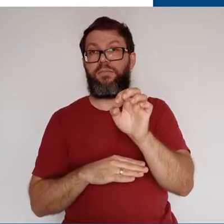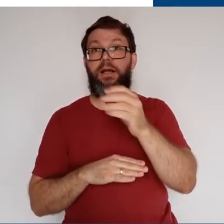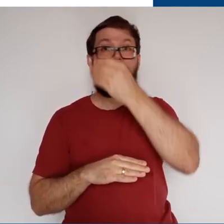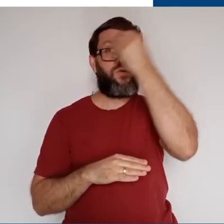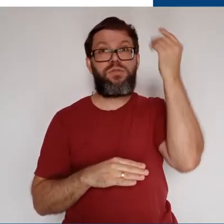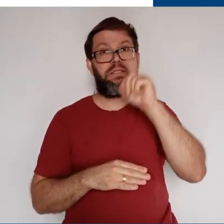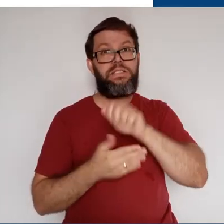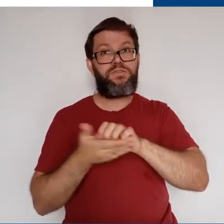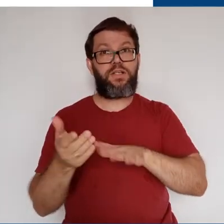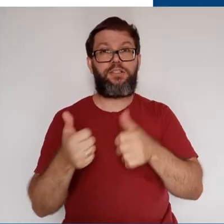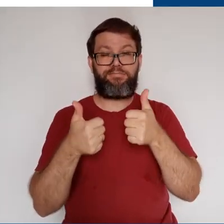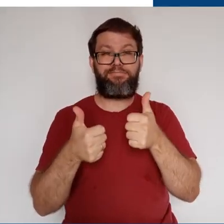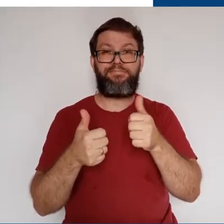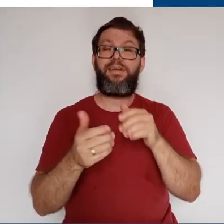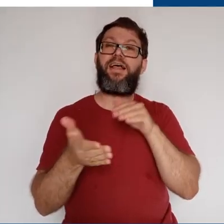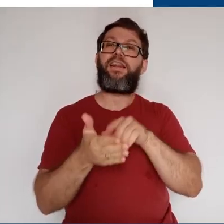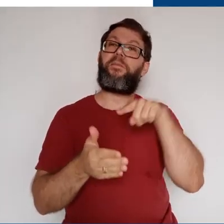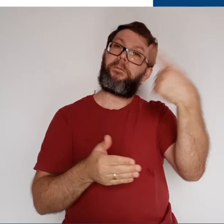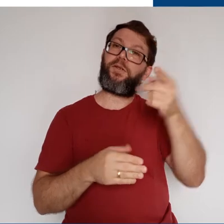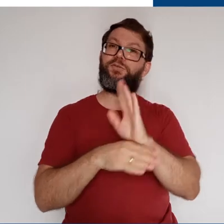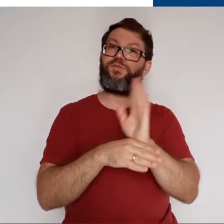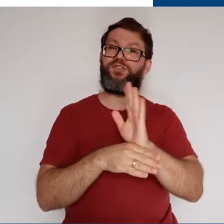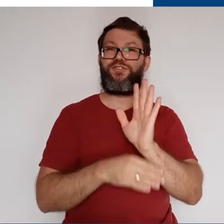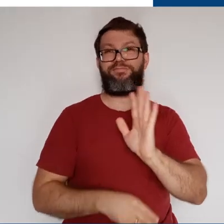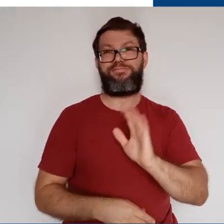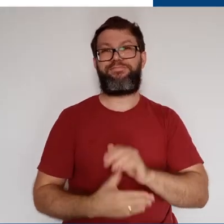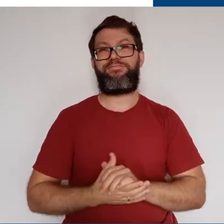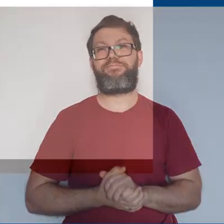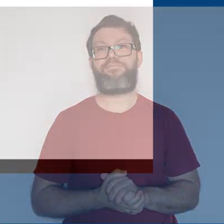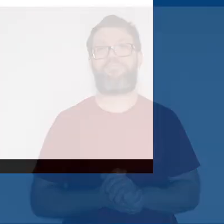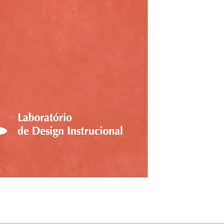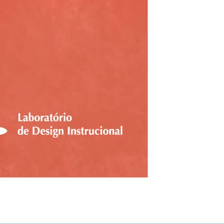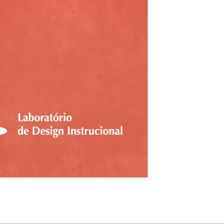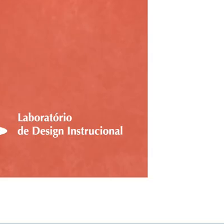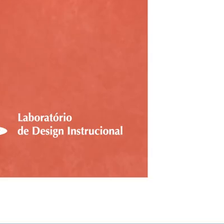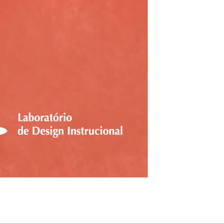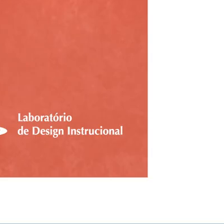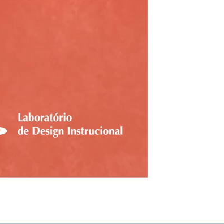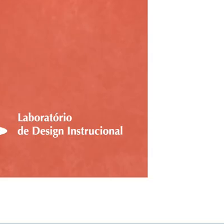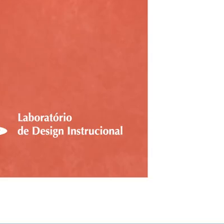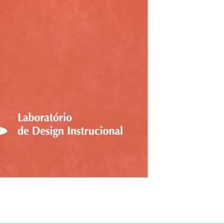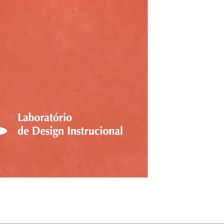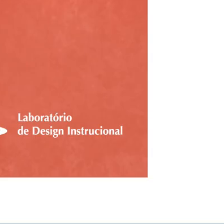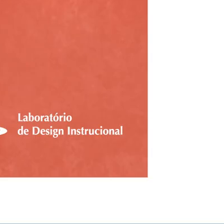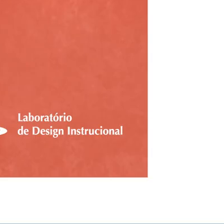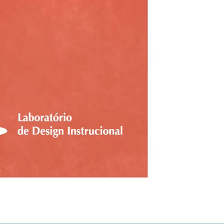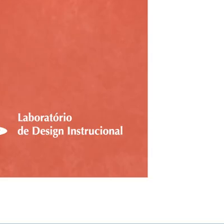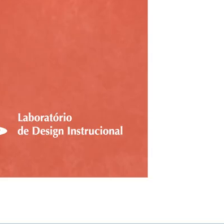dependentes para não deixar nenhuma atividade para trás até o próximo vídeo